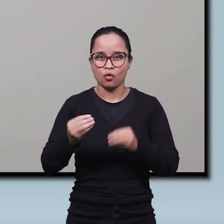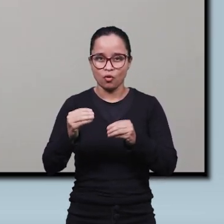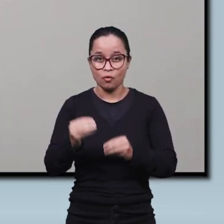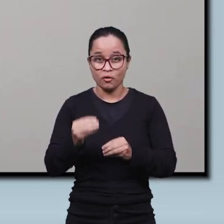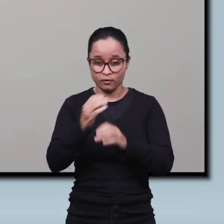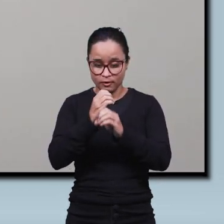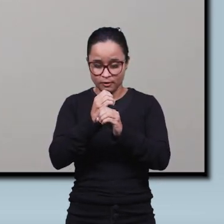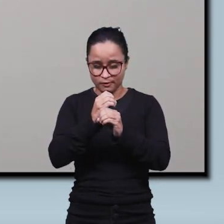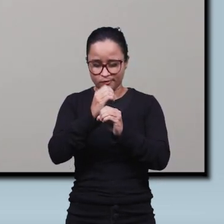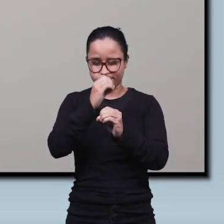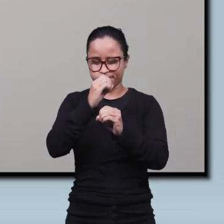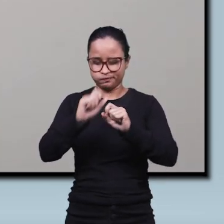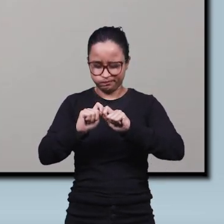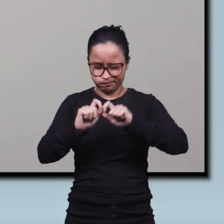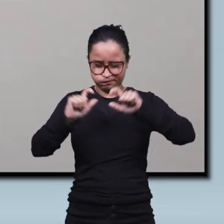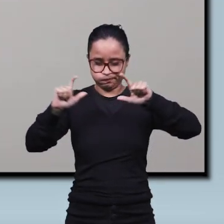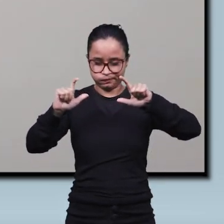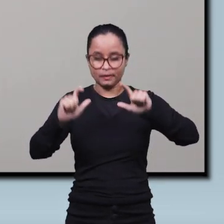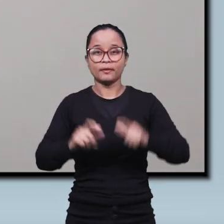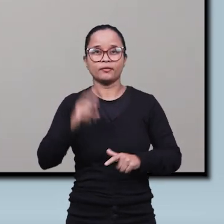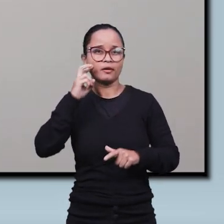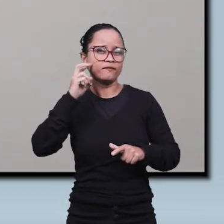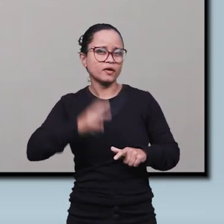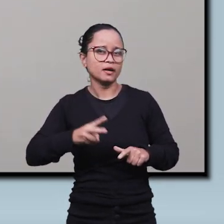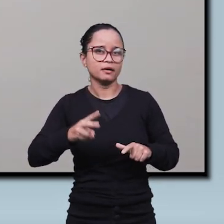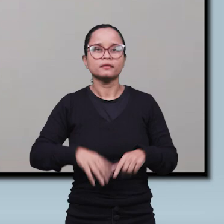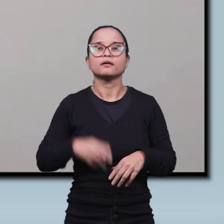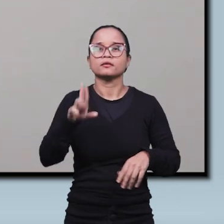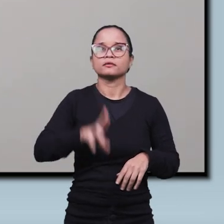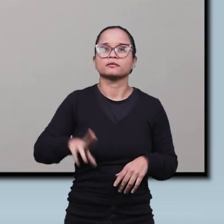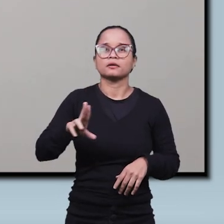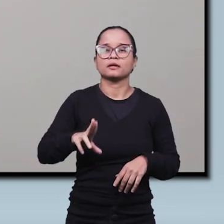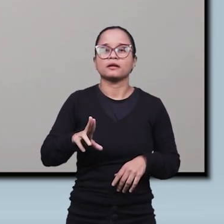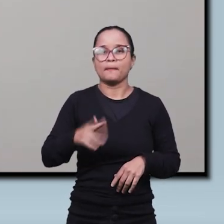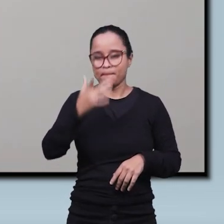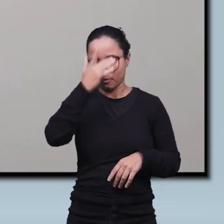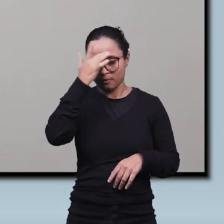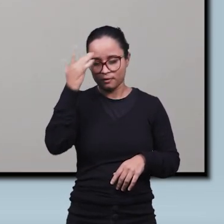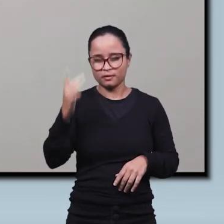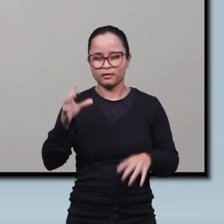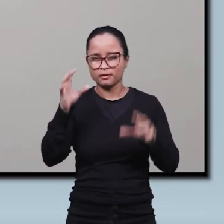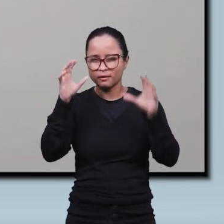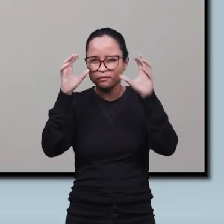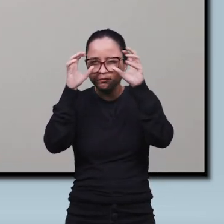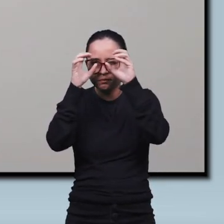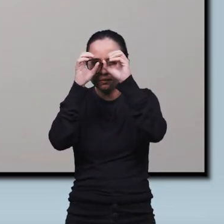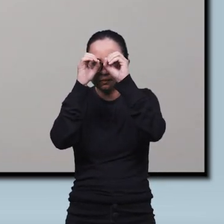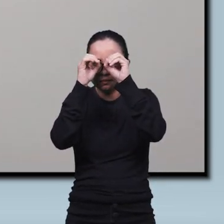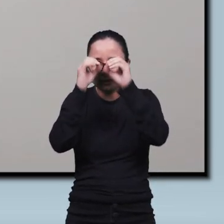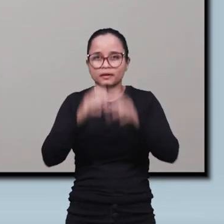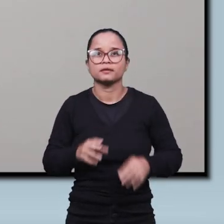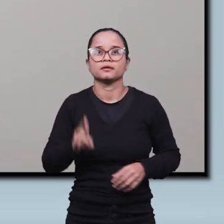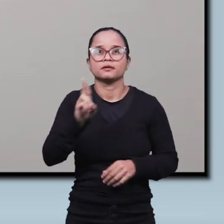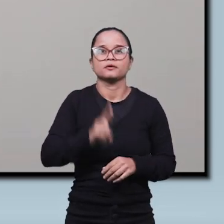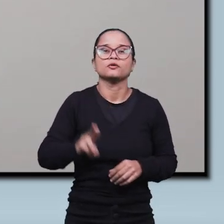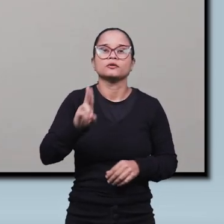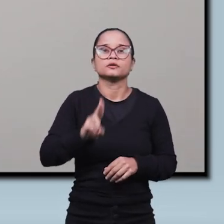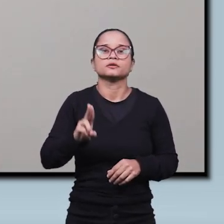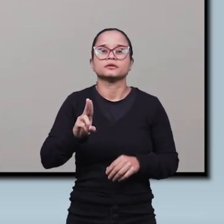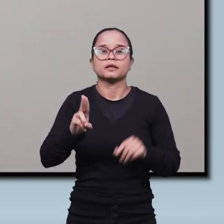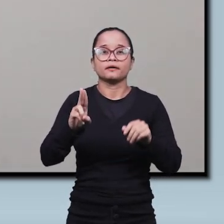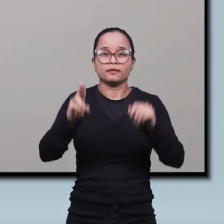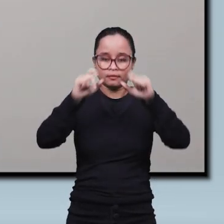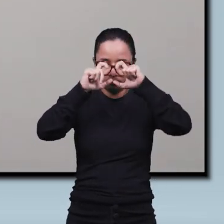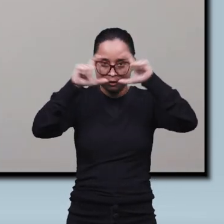aumentada, recursos que favorecem aqueles que têm baixa visão, né? Recursos que ampliam